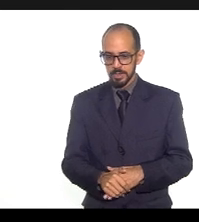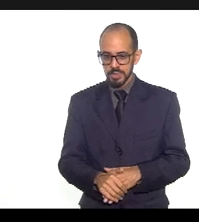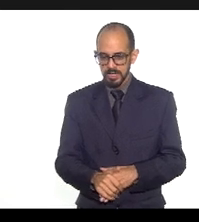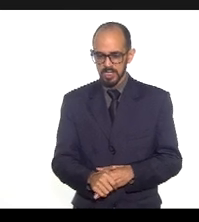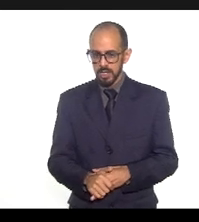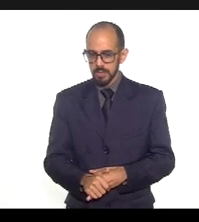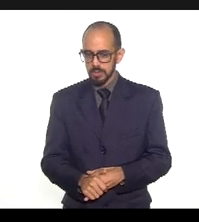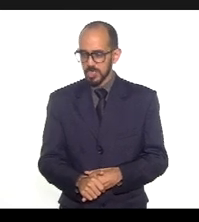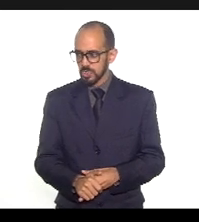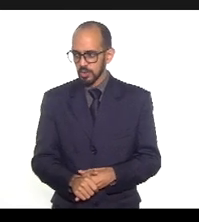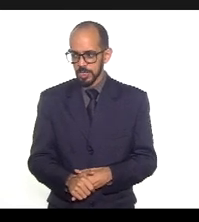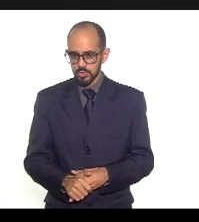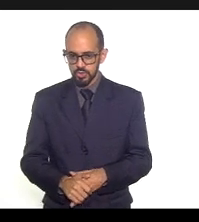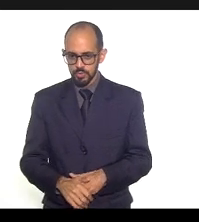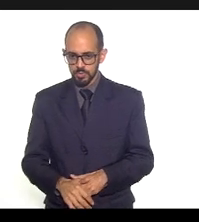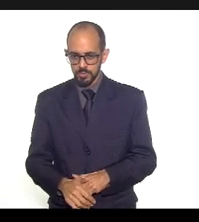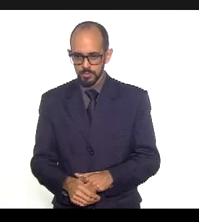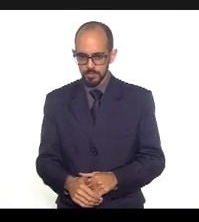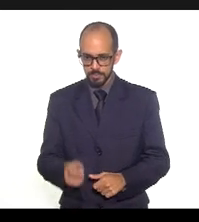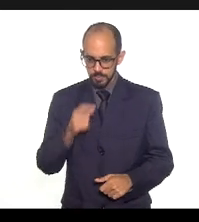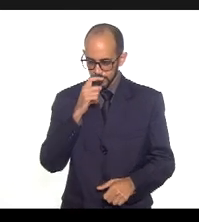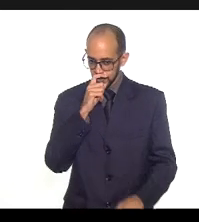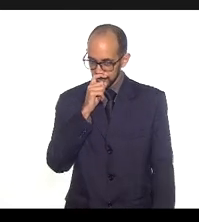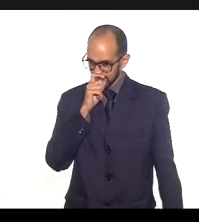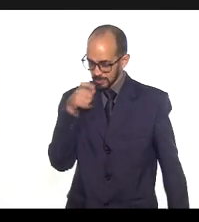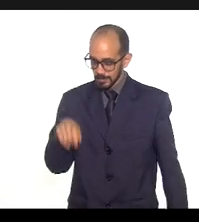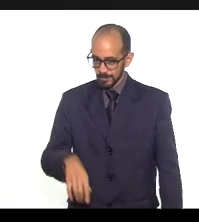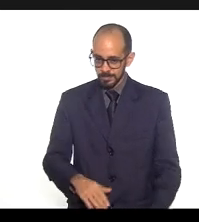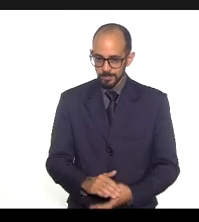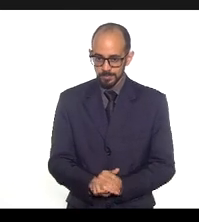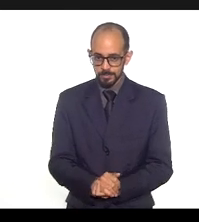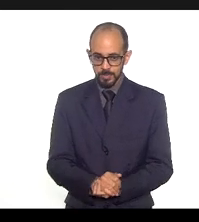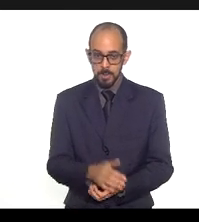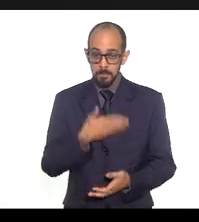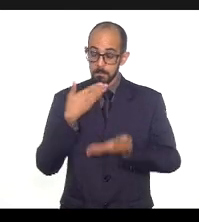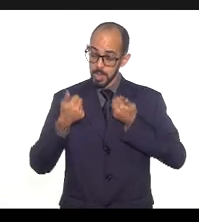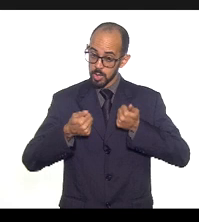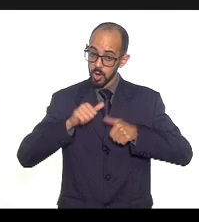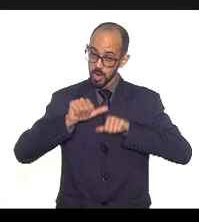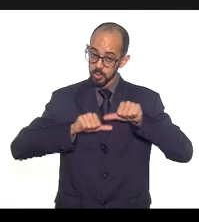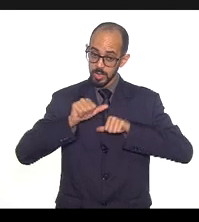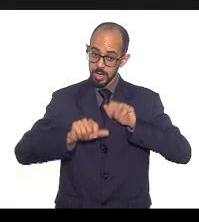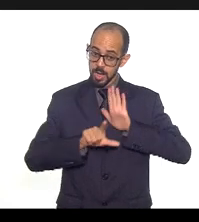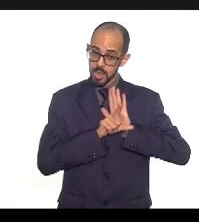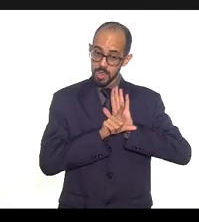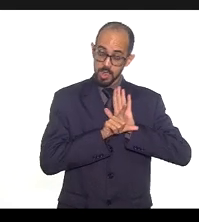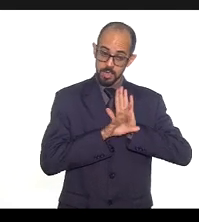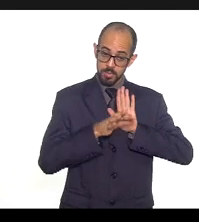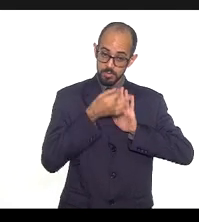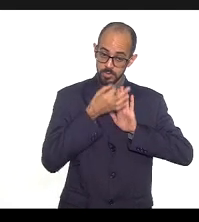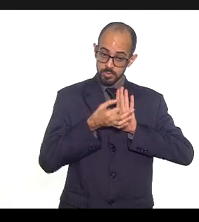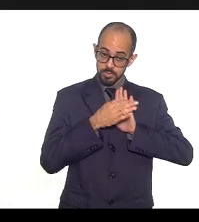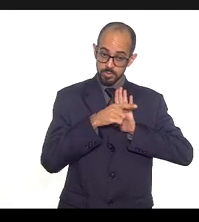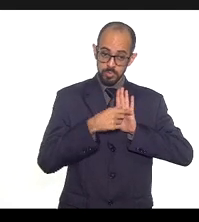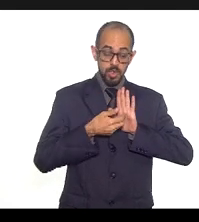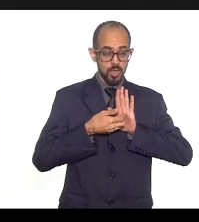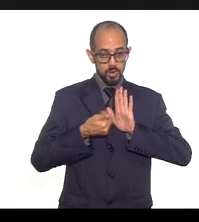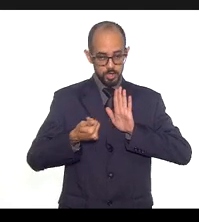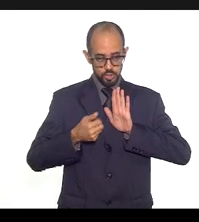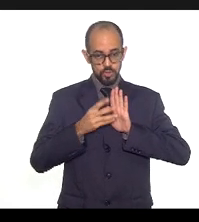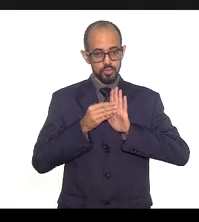Não, mas tá. Se tem uma lei sobre o mesmo tema, é melhor alterar mesmo. Alterava a lei. Eu retiro de pauta por uma